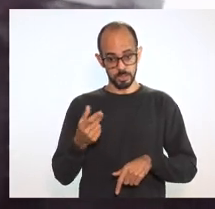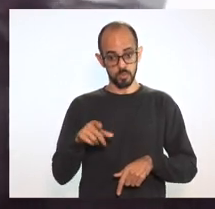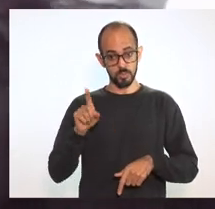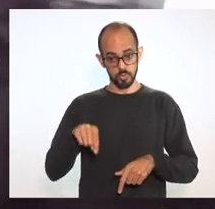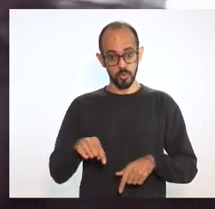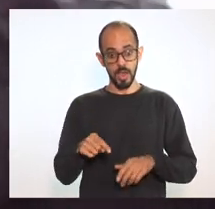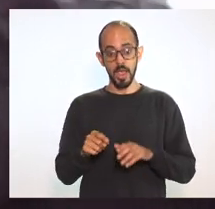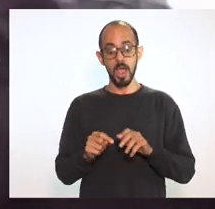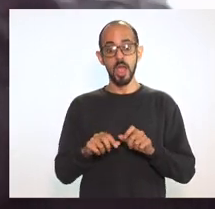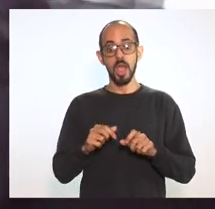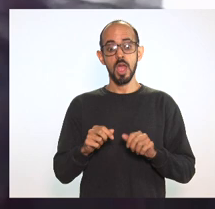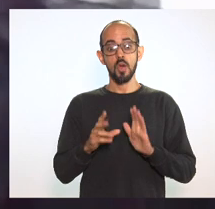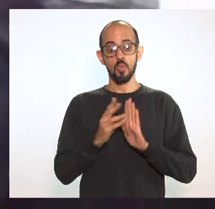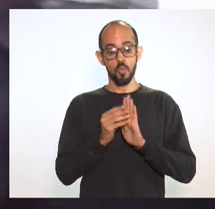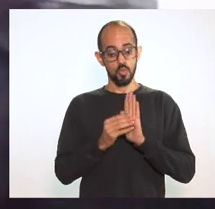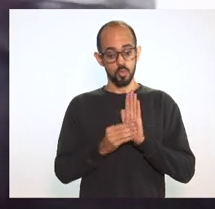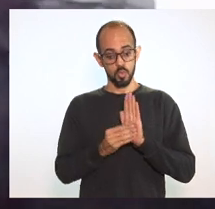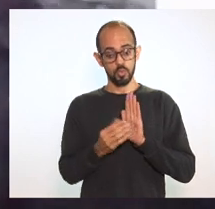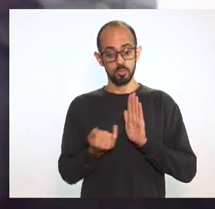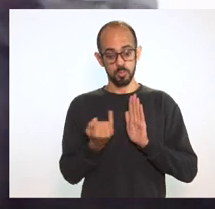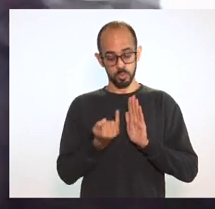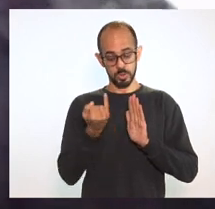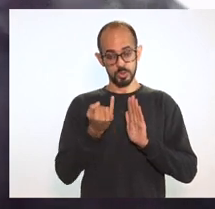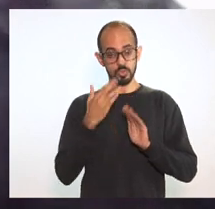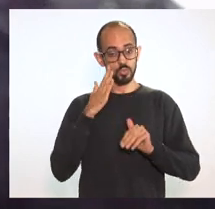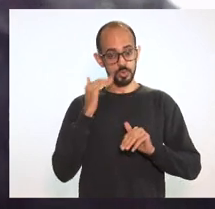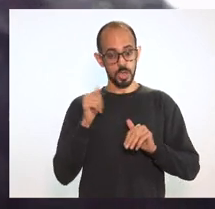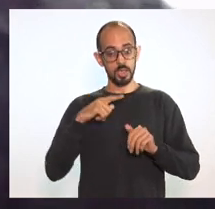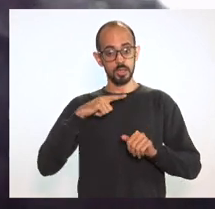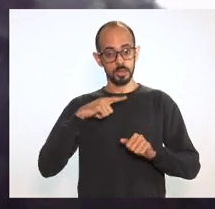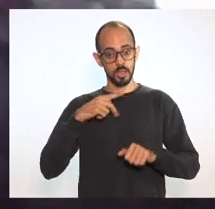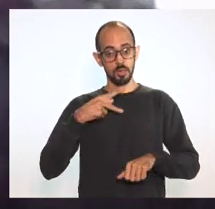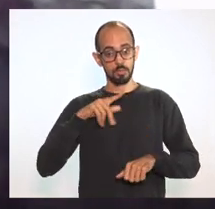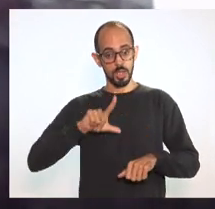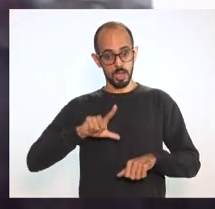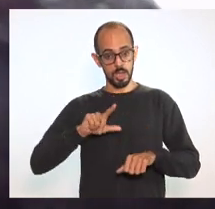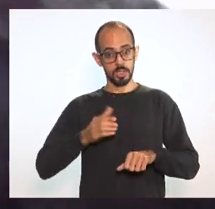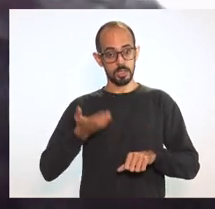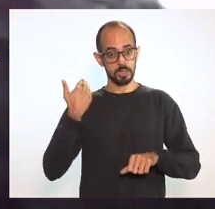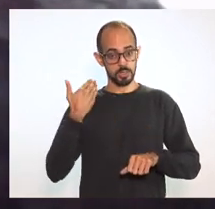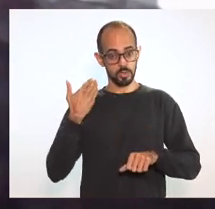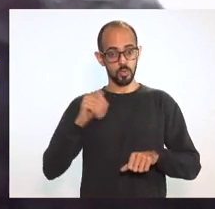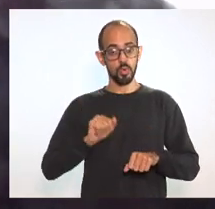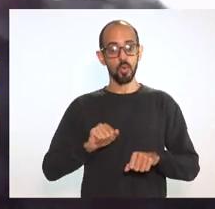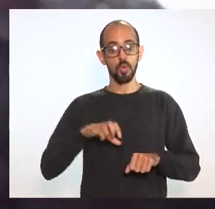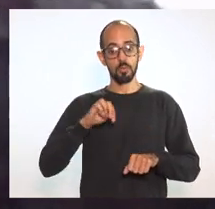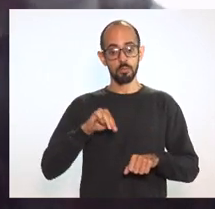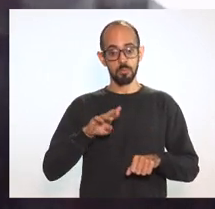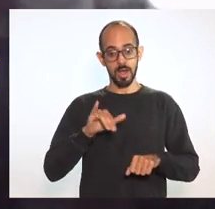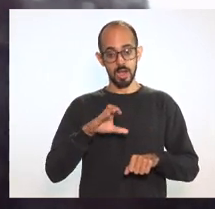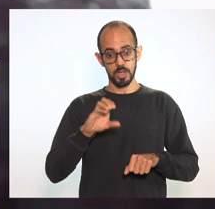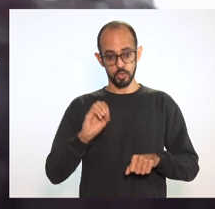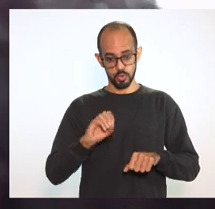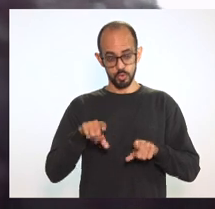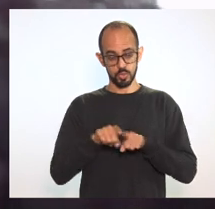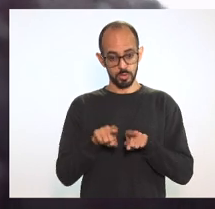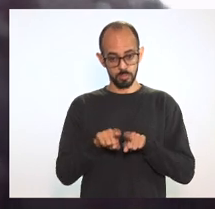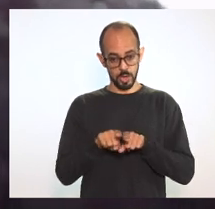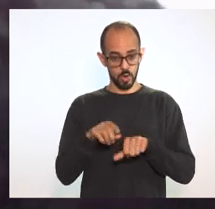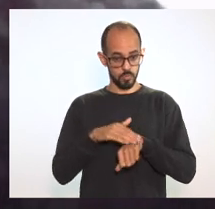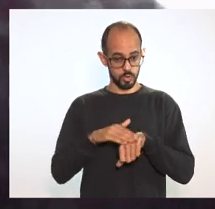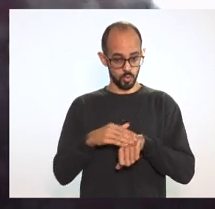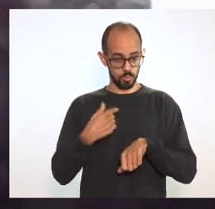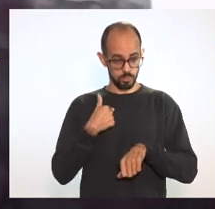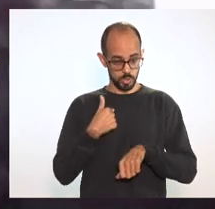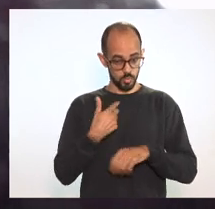realmente. Eu sei que tem um projeto anterior, mas como o Márcio Pacheco falou comigo, eu concordo plenamente o momento, mas eu só